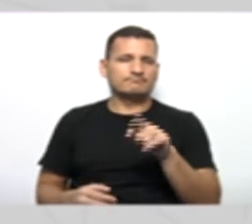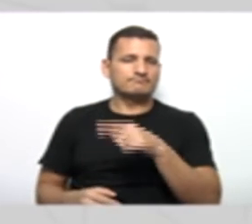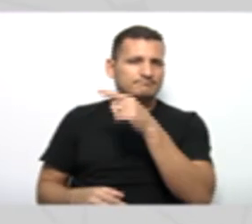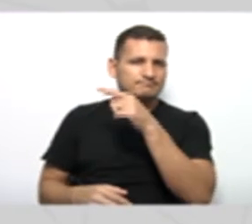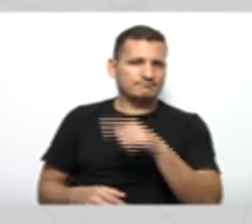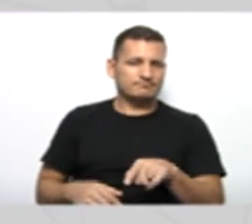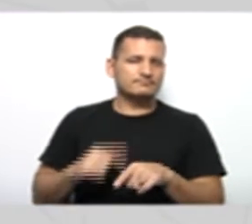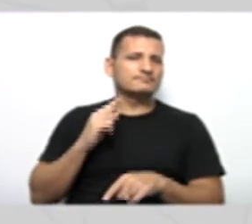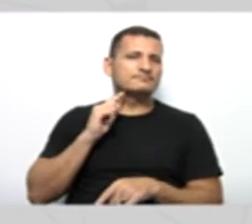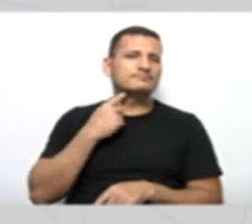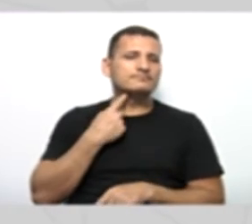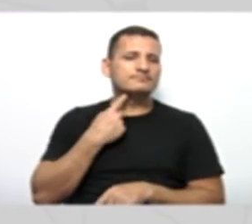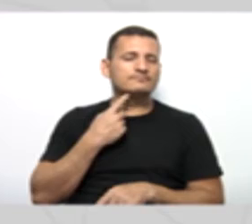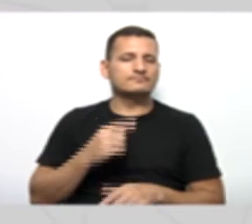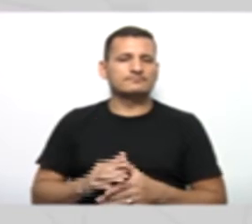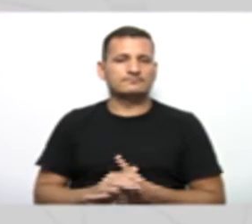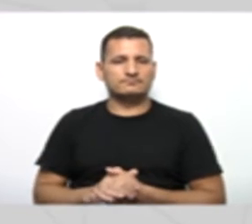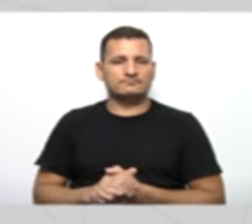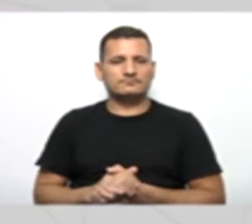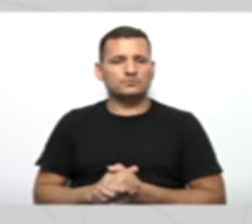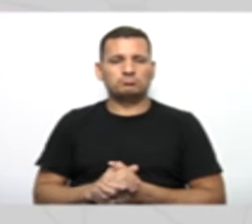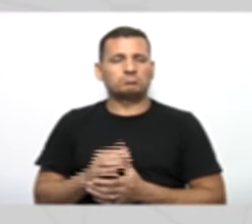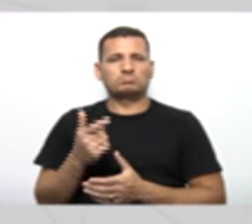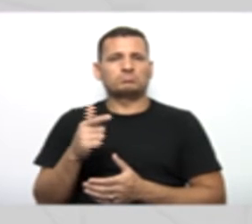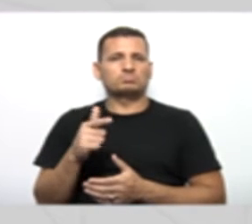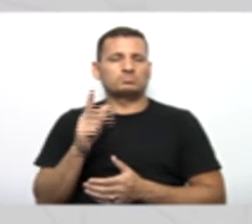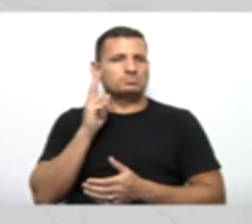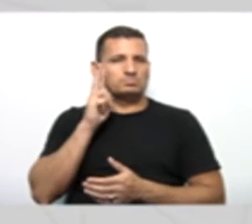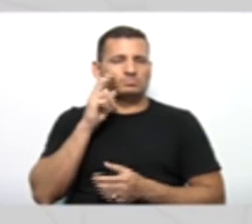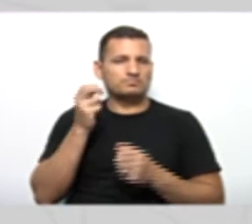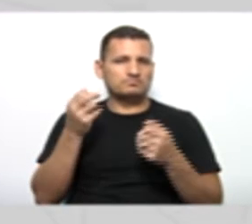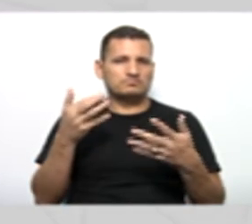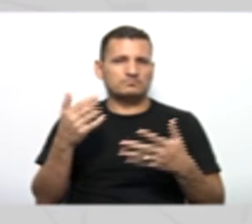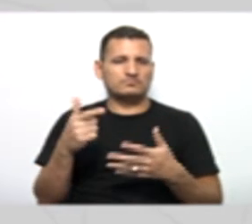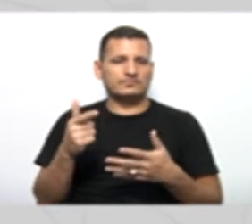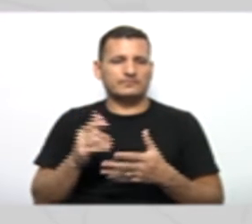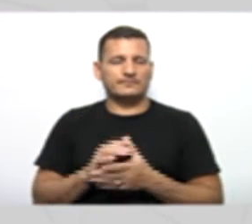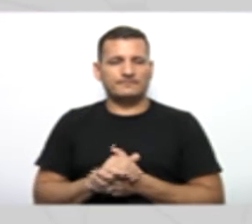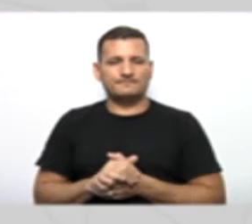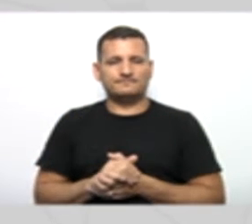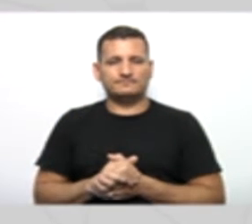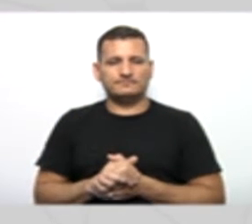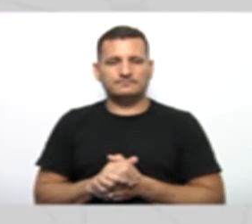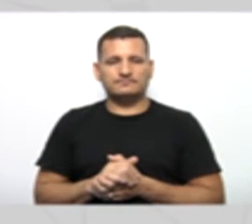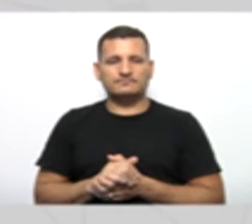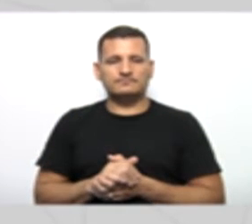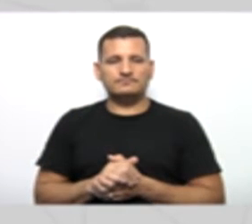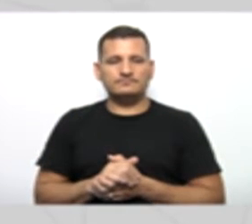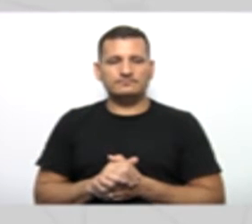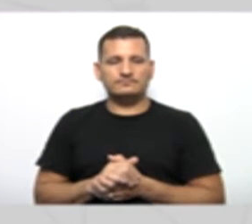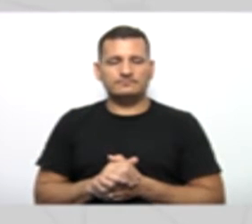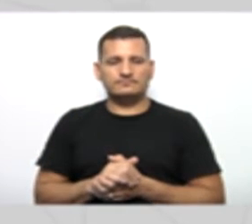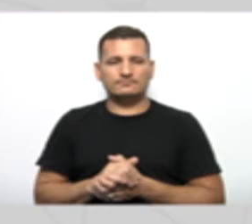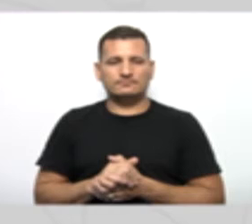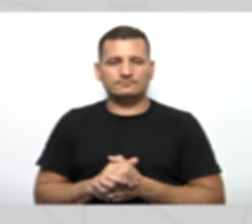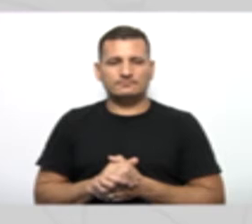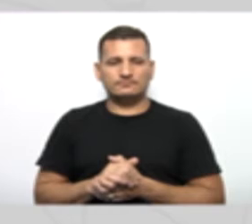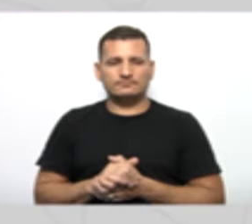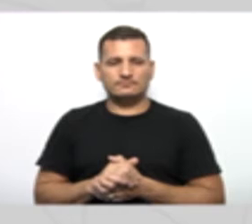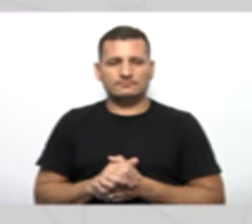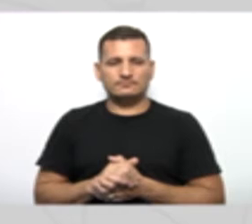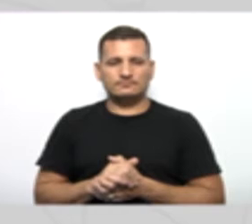Eliminação da poluição. Opa, também não nos lembramos dessa alternativa. E a letra